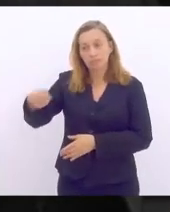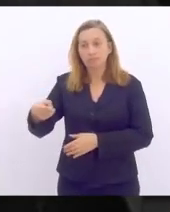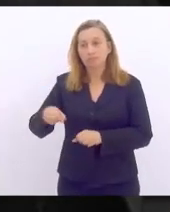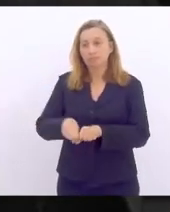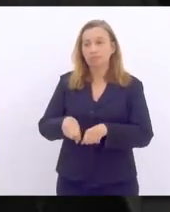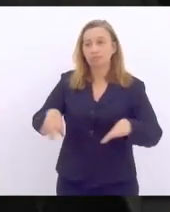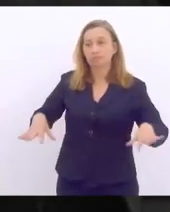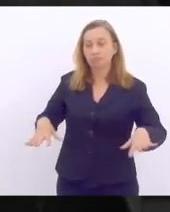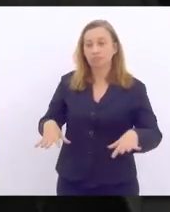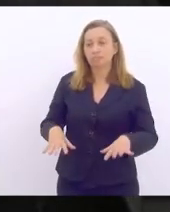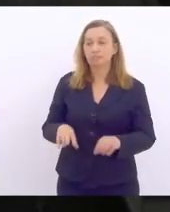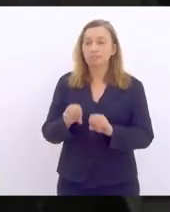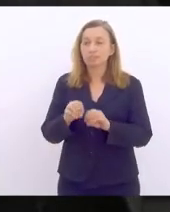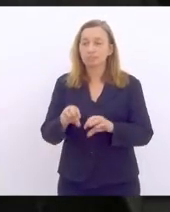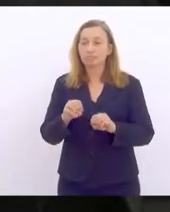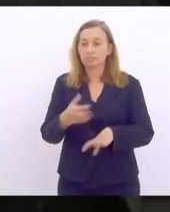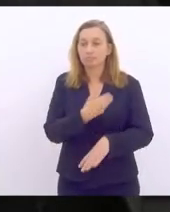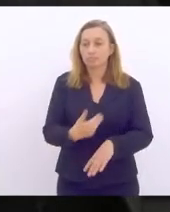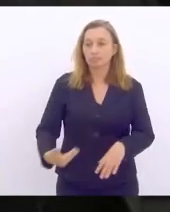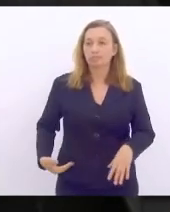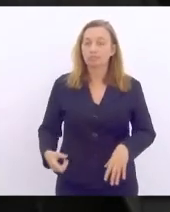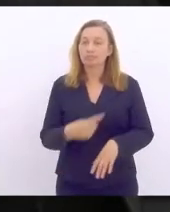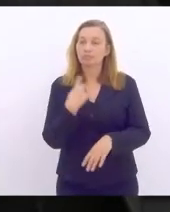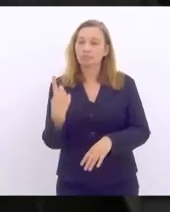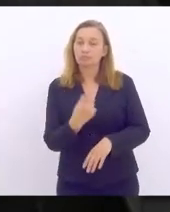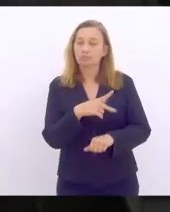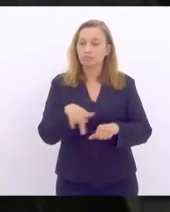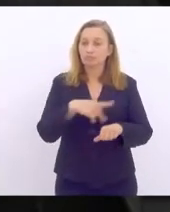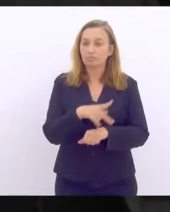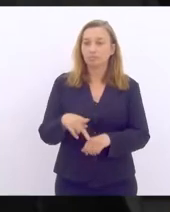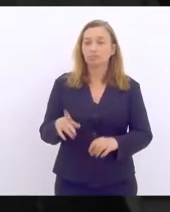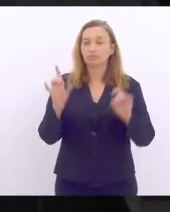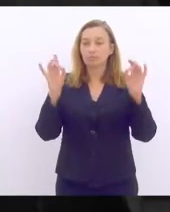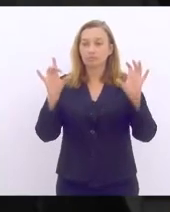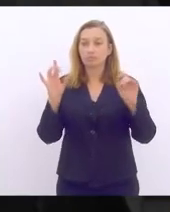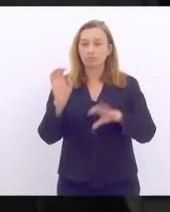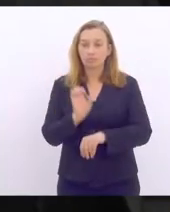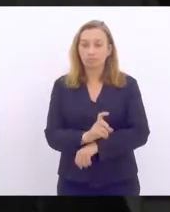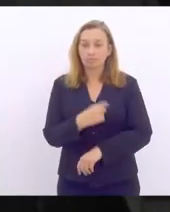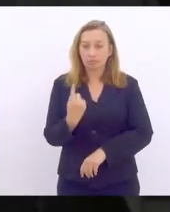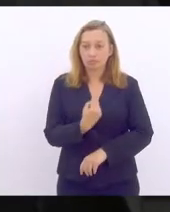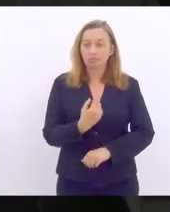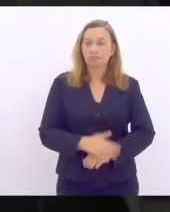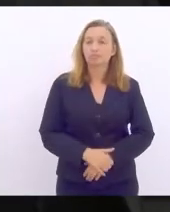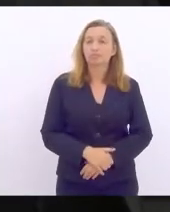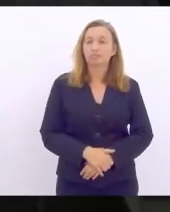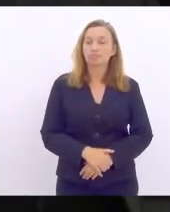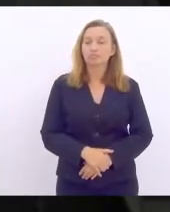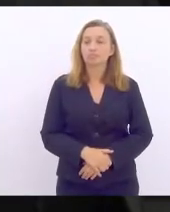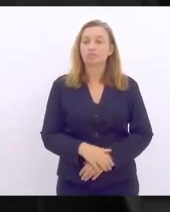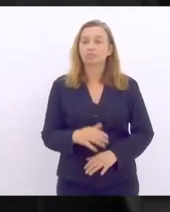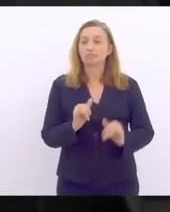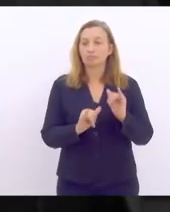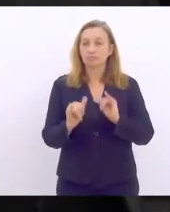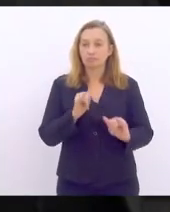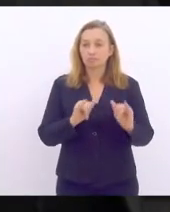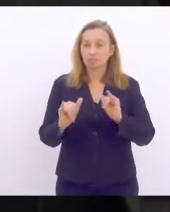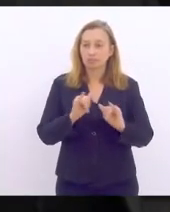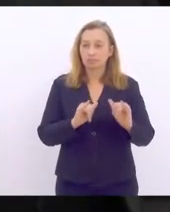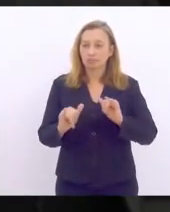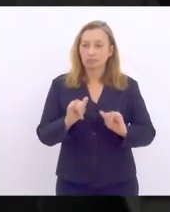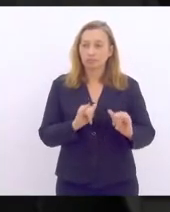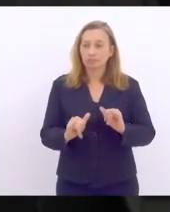do ensino público no nosso país em especial no nosso estado diz a manchete